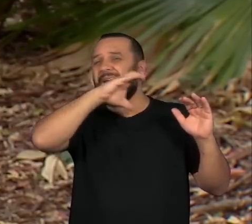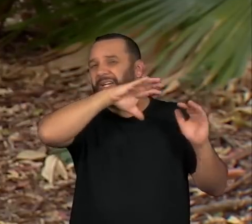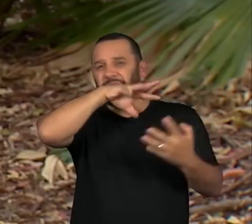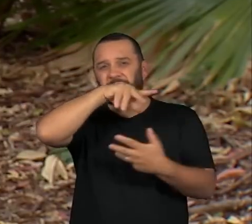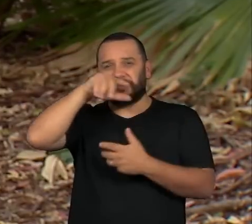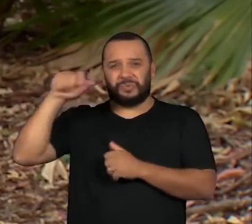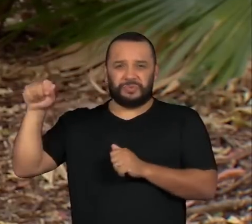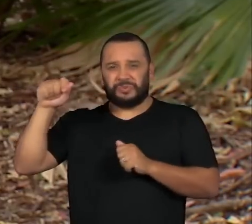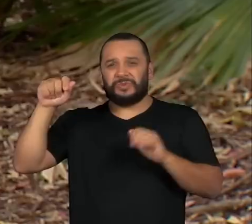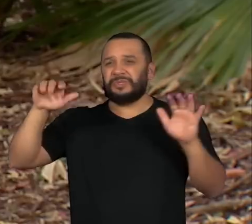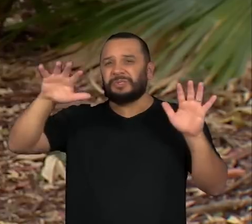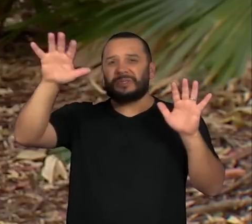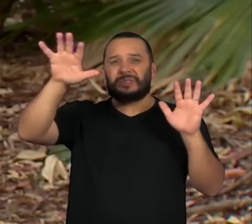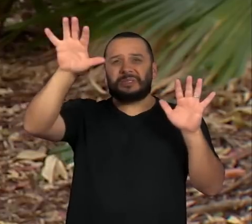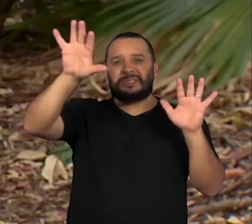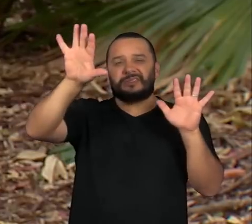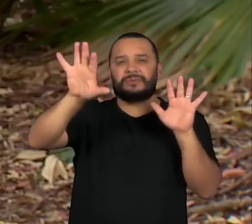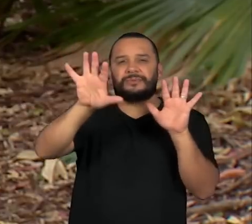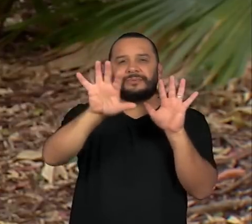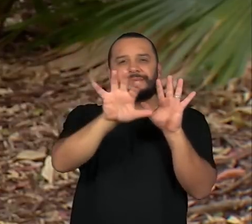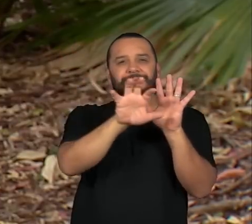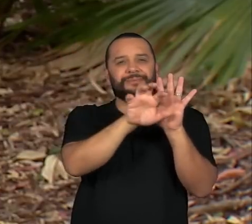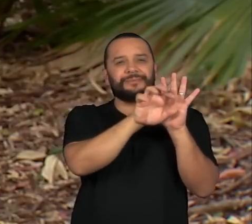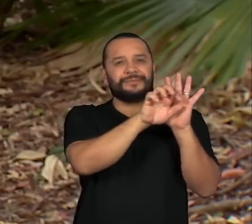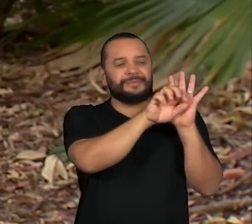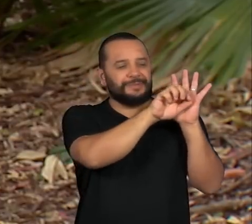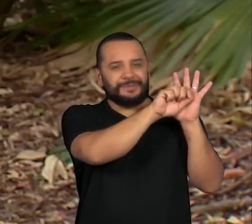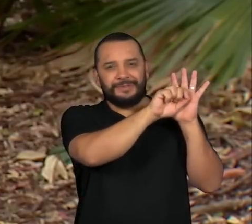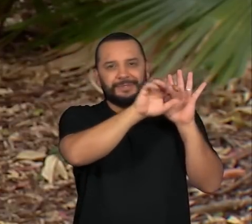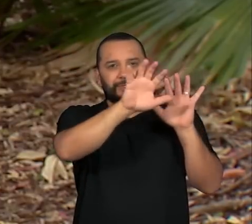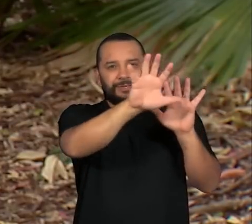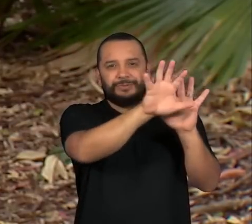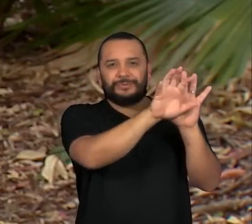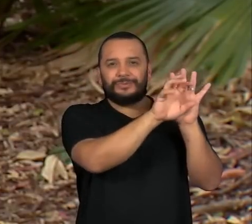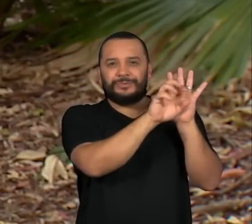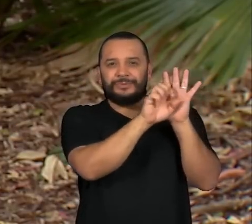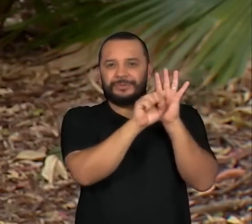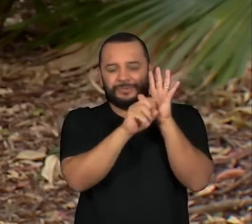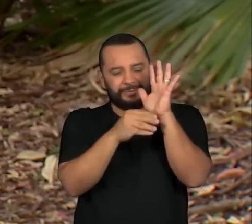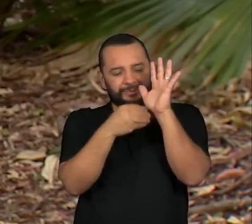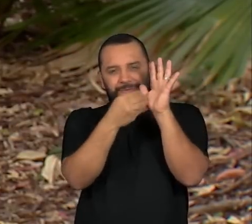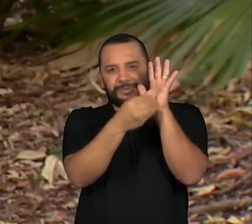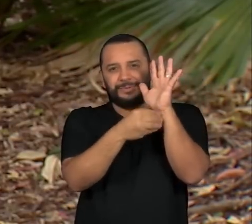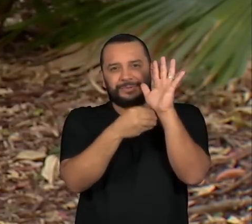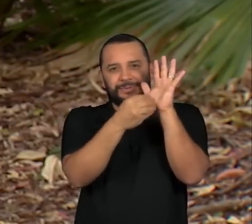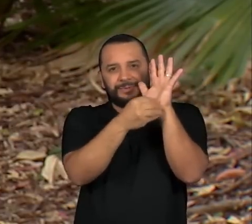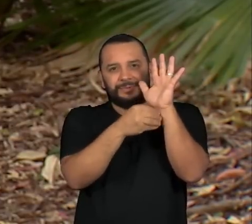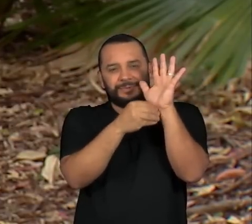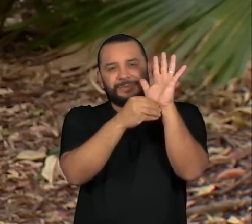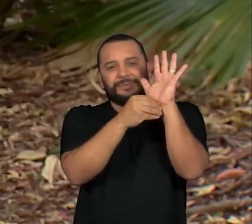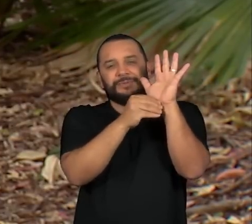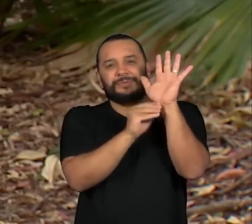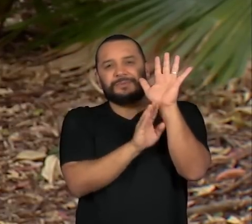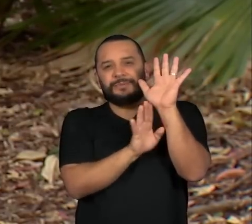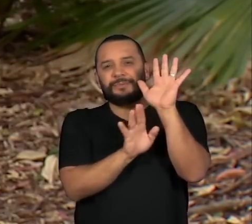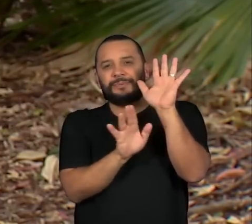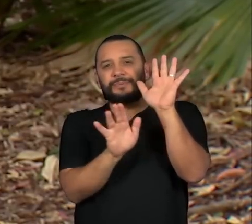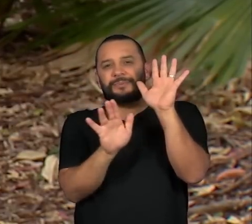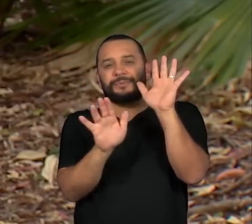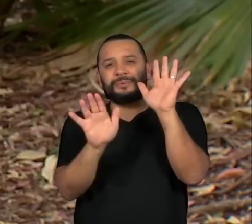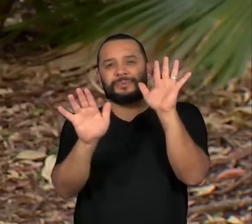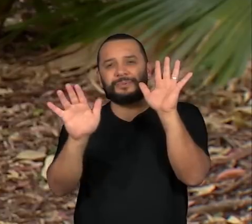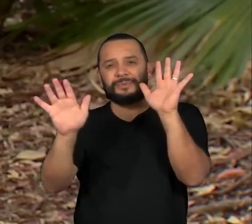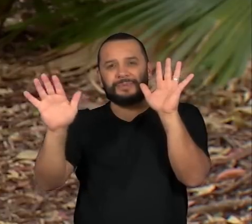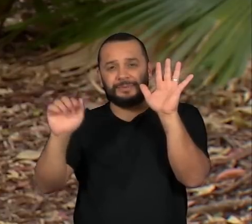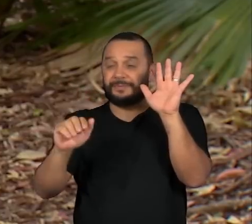no planeta, são absorvidos pela vegetação por meio da fotossíntese. Um dos principais deles, o